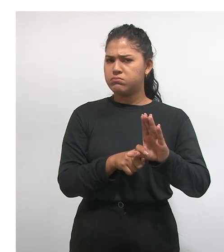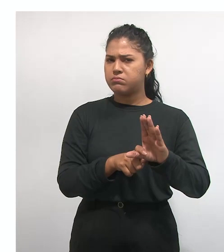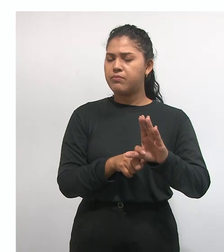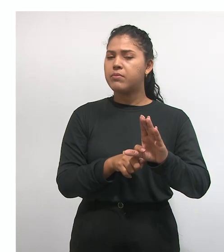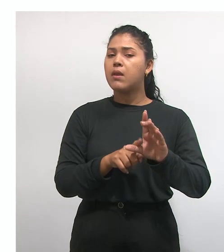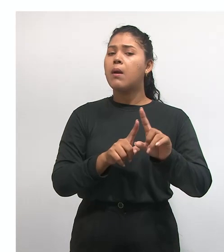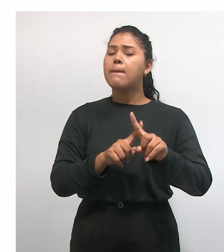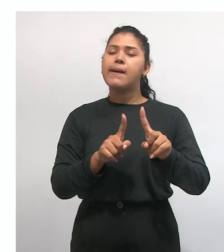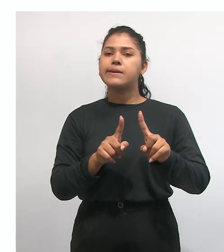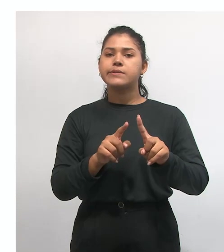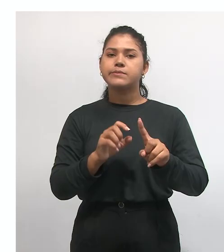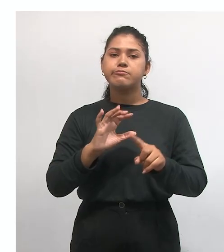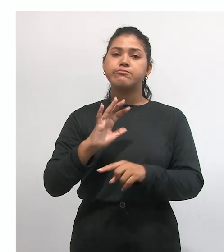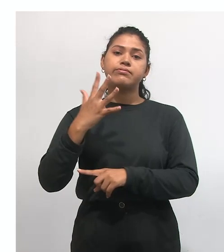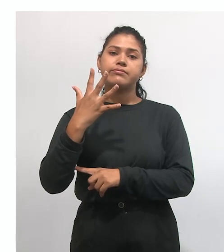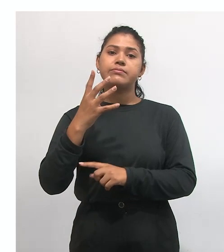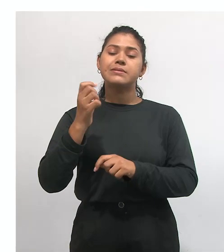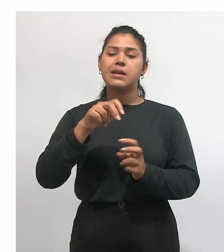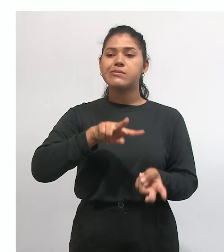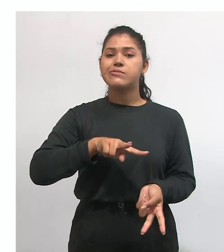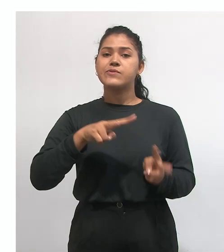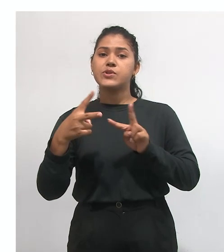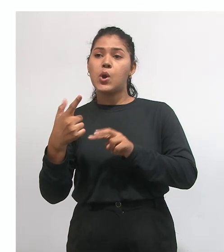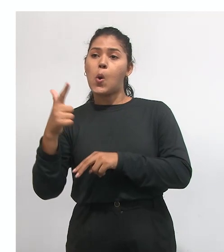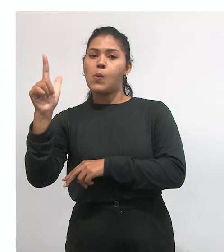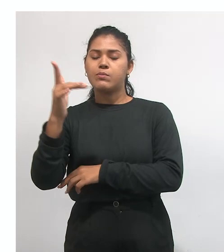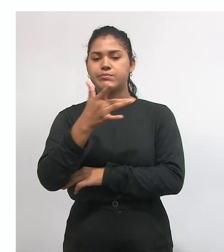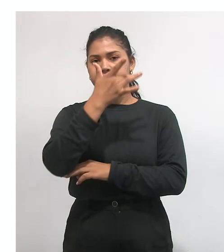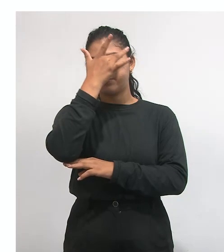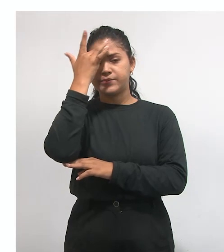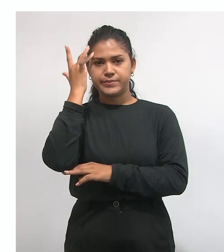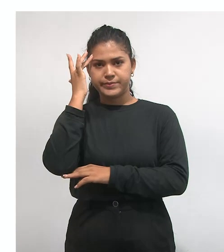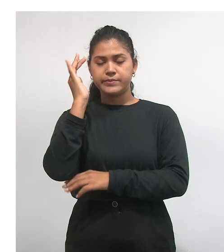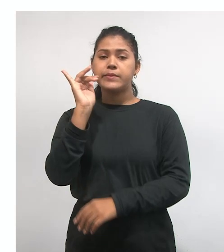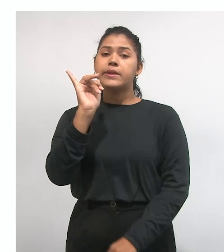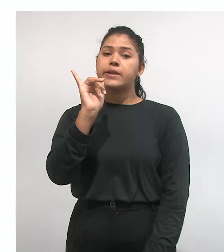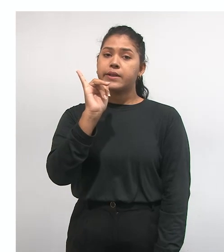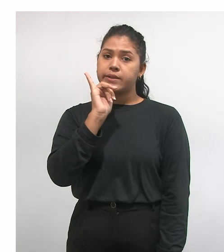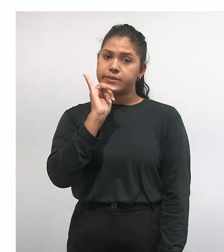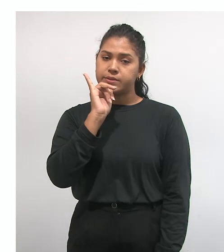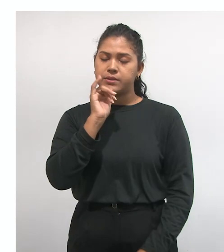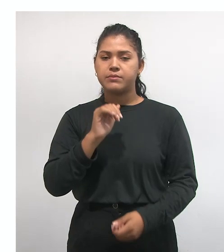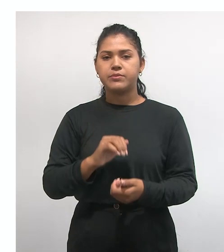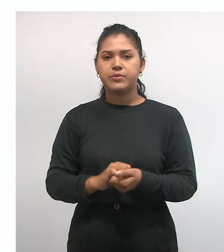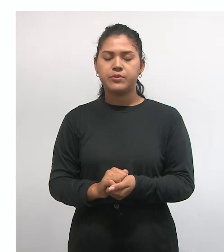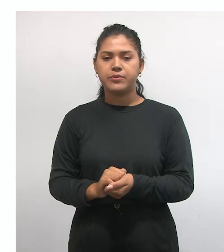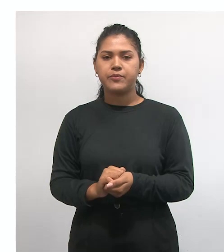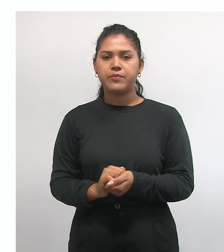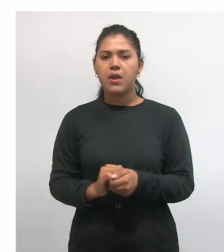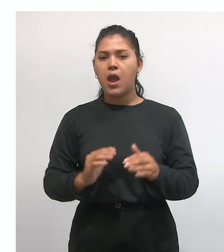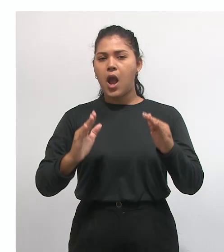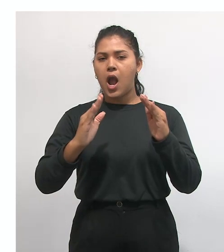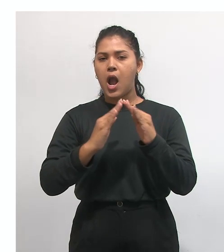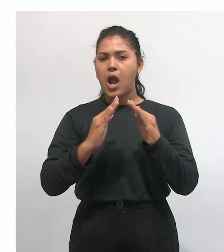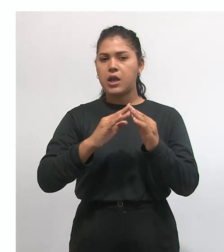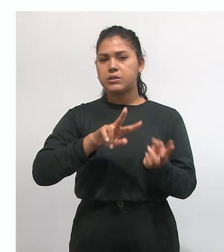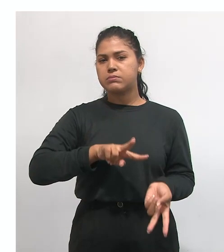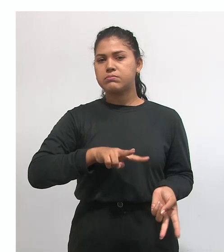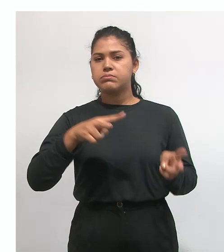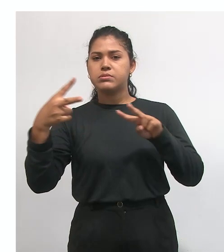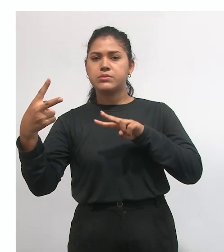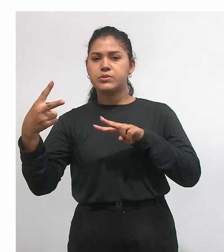que eu trouxe para vocês, tá? Ó, a aquisição de bens imóveis com débitos tributários deixados pelo